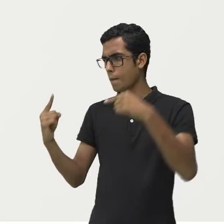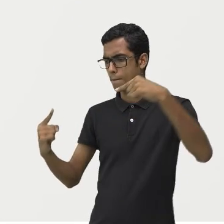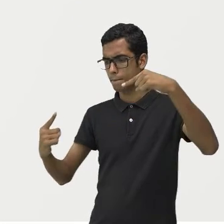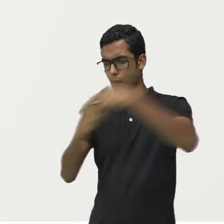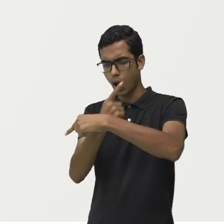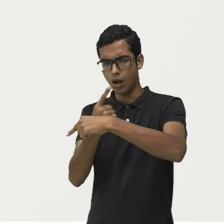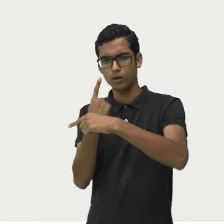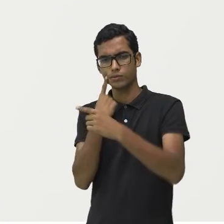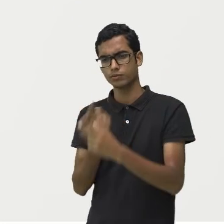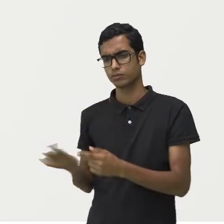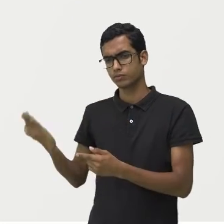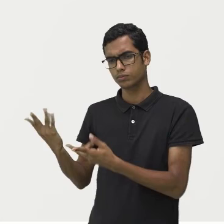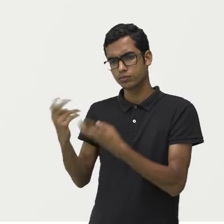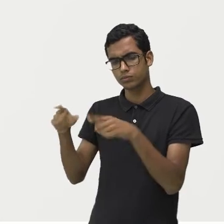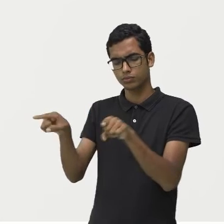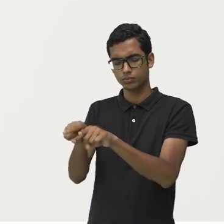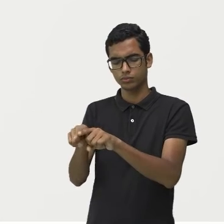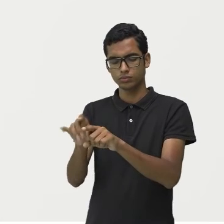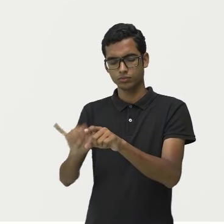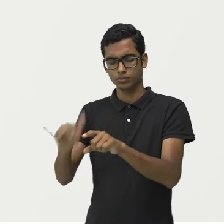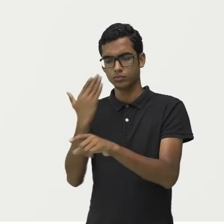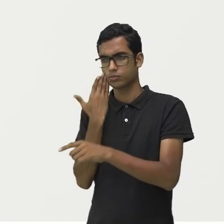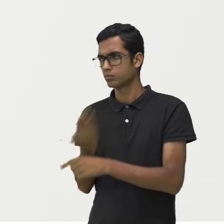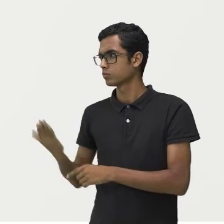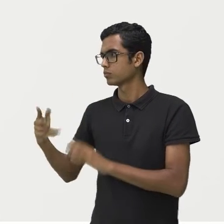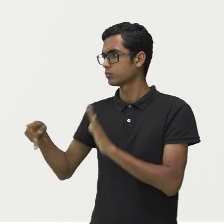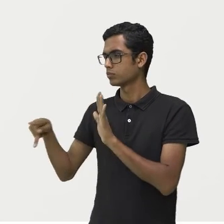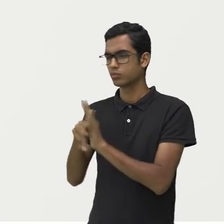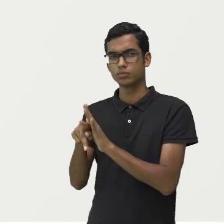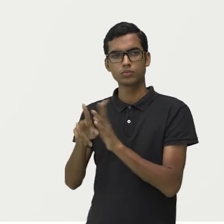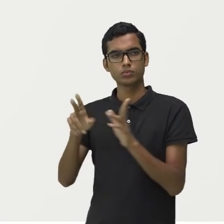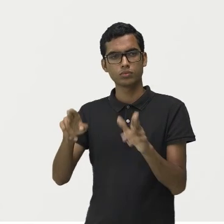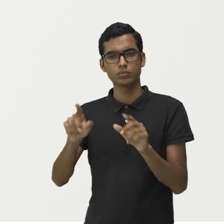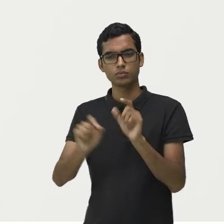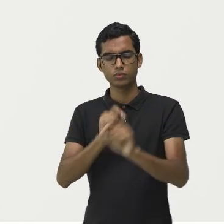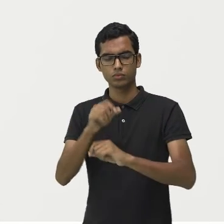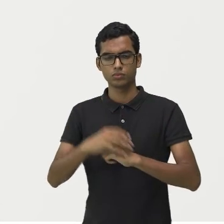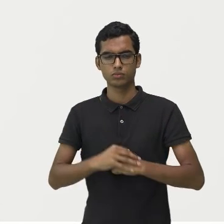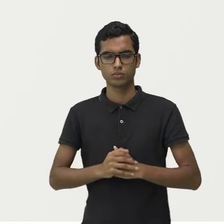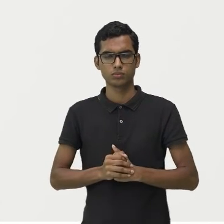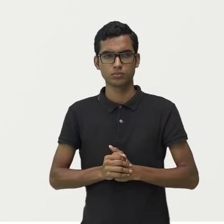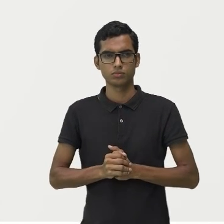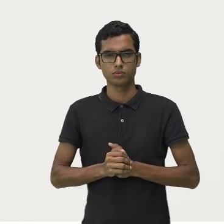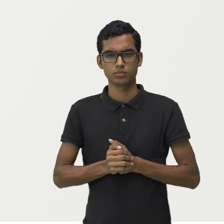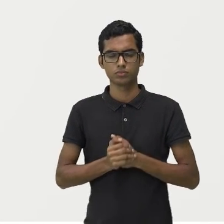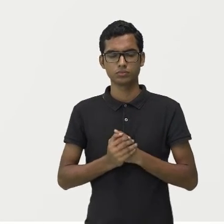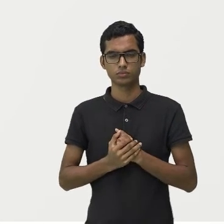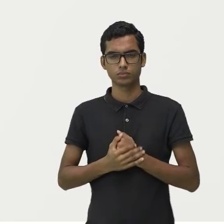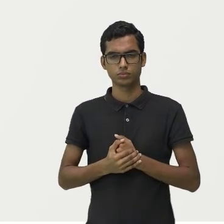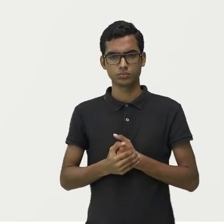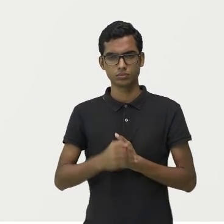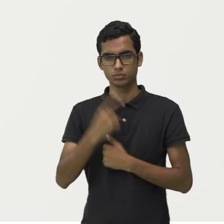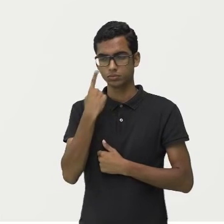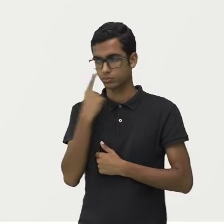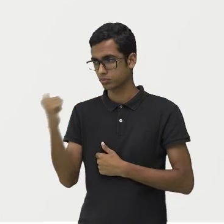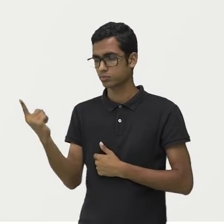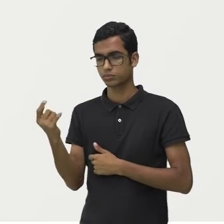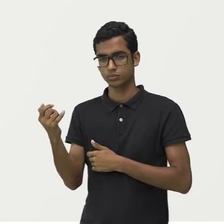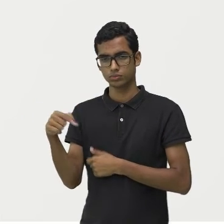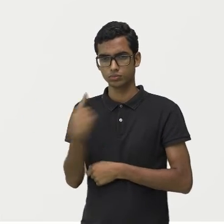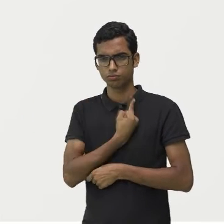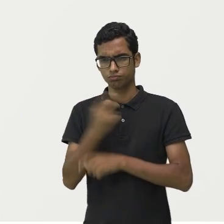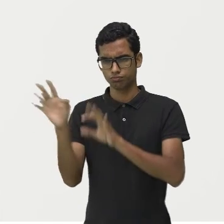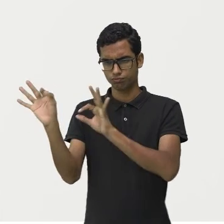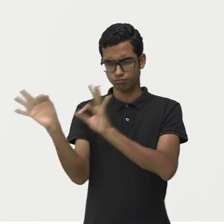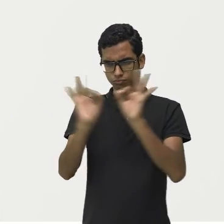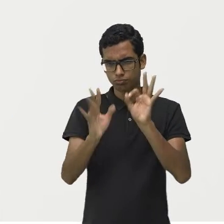observa na imagem exatamente isso aí que a gente está dizendo. Nós temos aqui